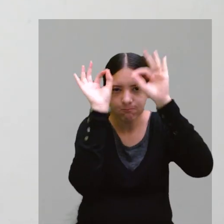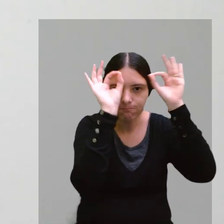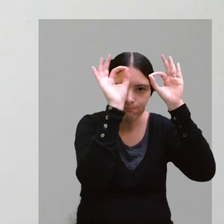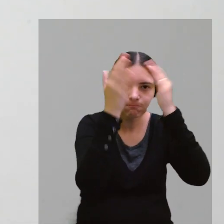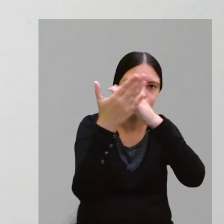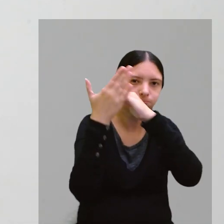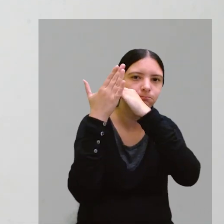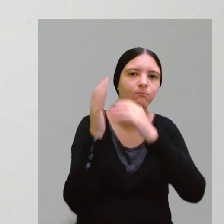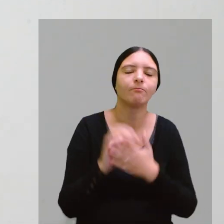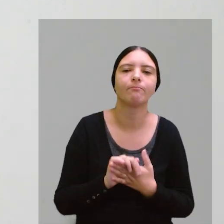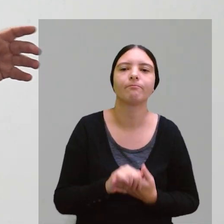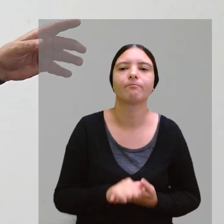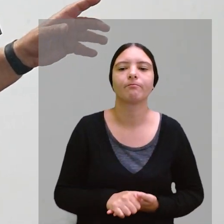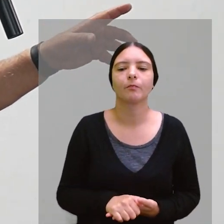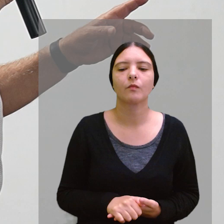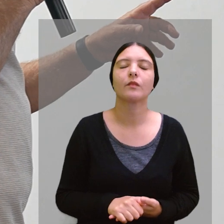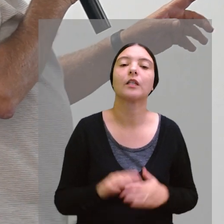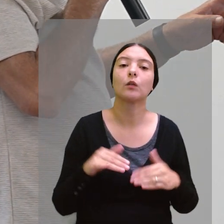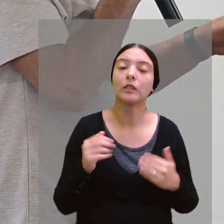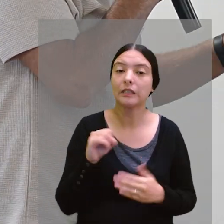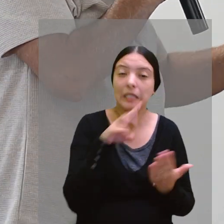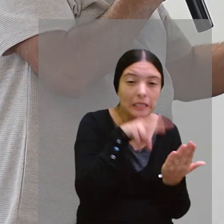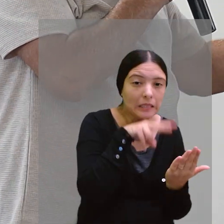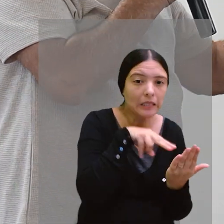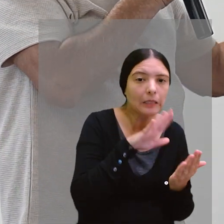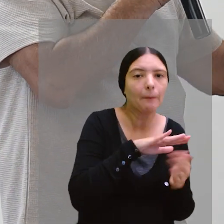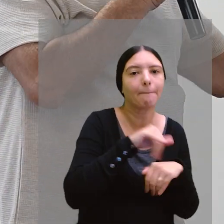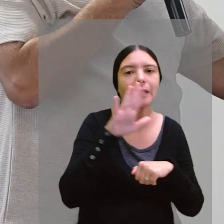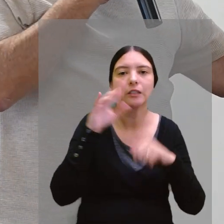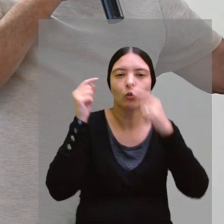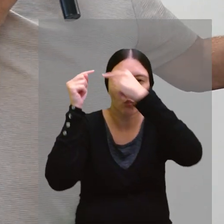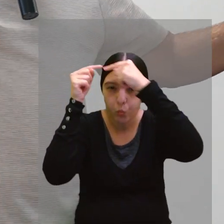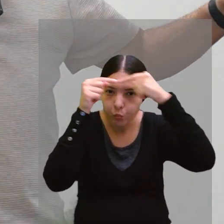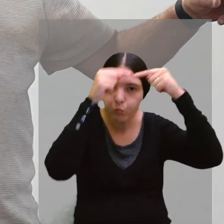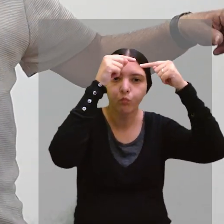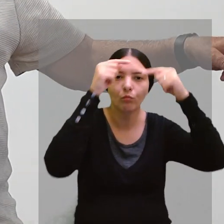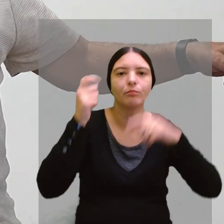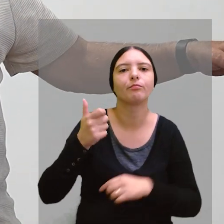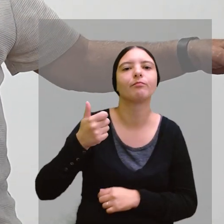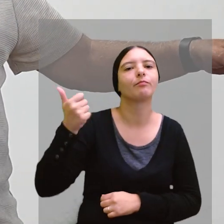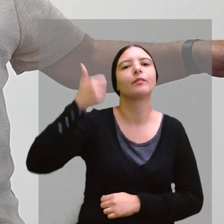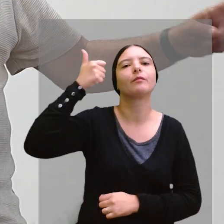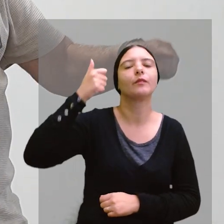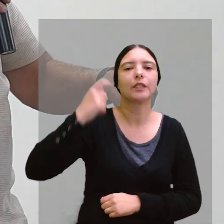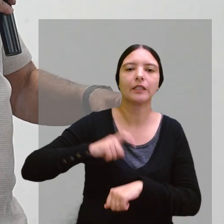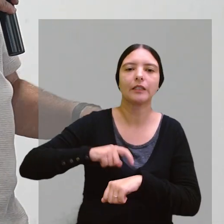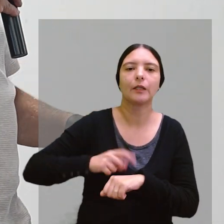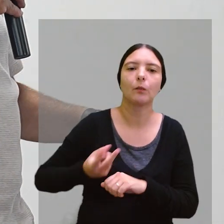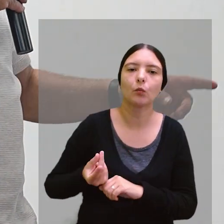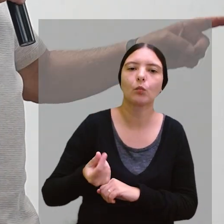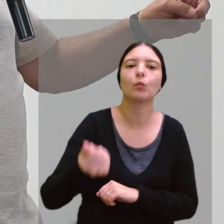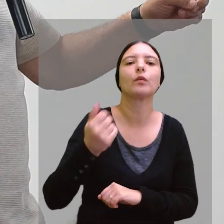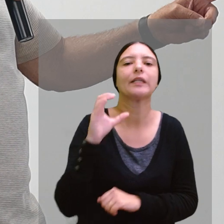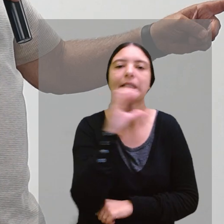quer dizer, dá uma disciplina para o cérebro. Quanto mais leitura, melhor o raciocínio e por mais tempo e mais